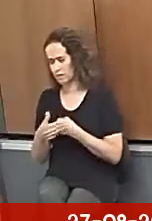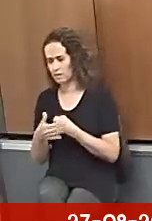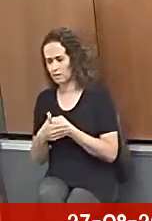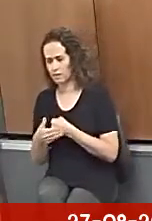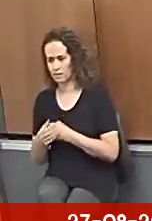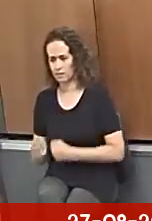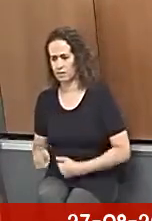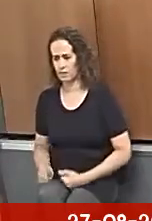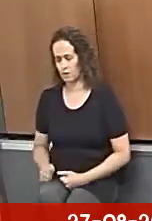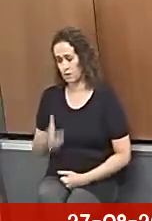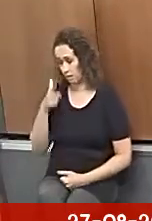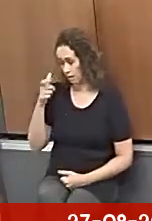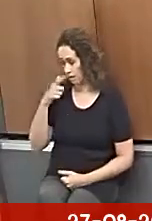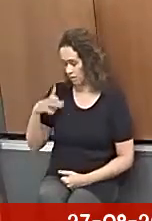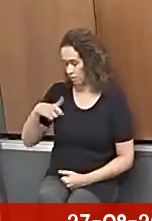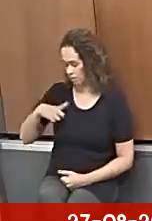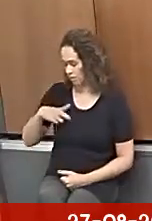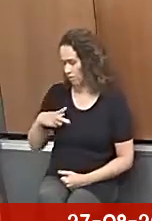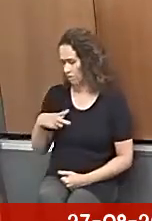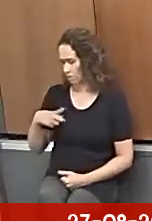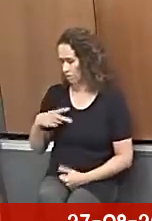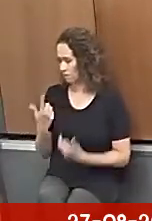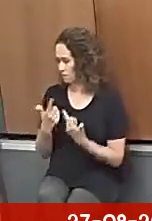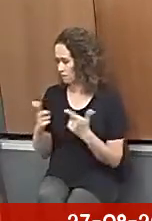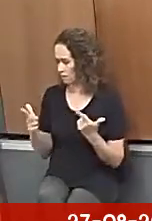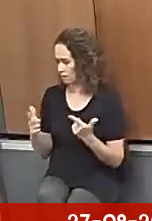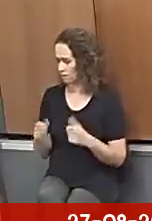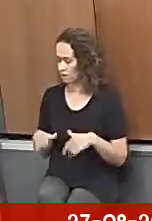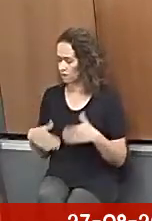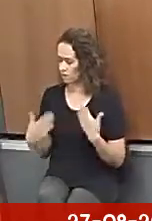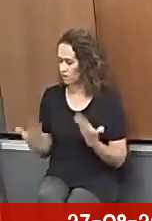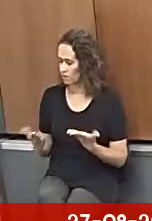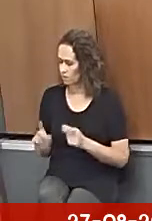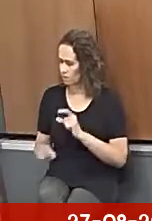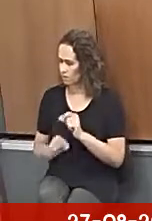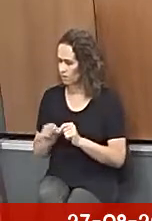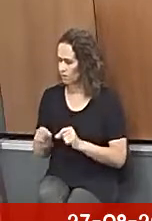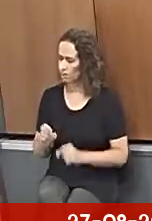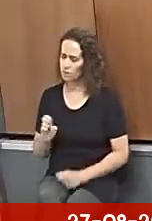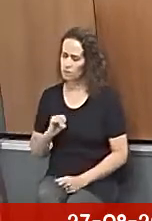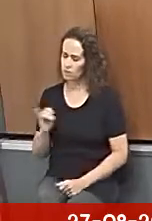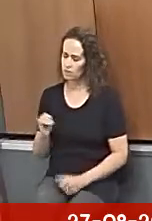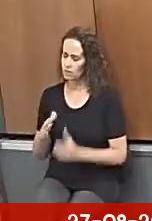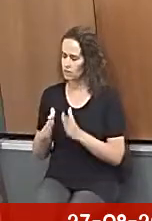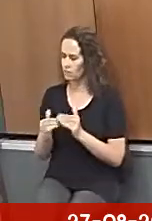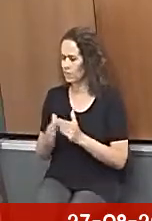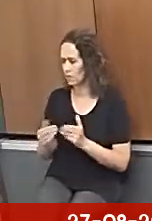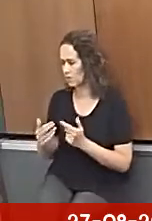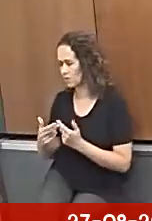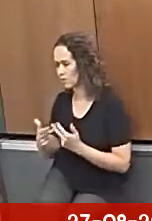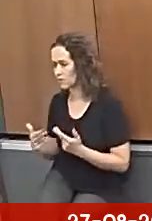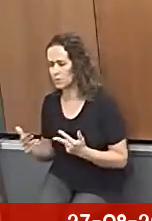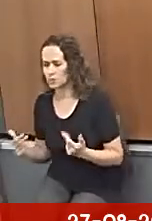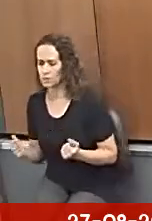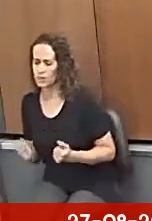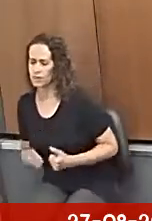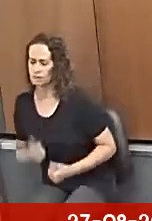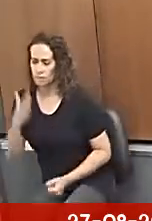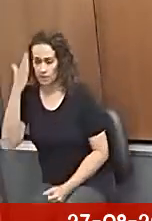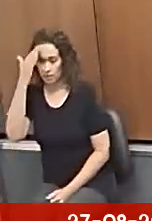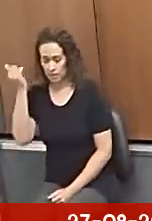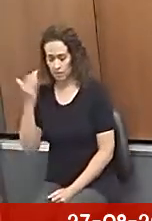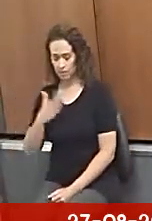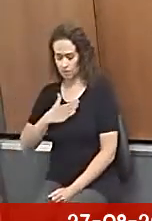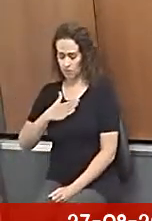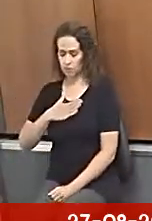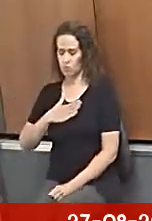particular então isso acaba dando um respaldo muito grande quando a gente reivindicar alguma coisa eles sabem que na minha parte não